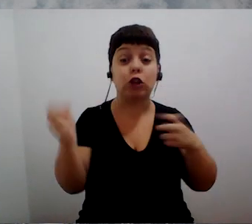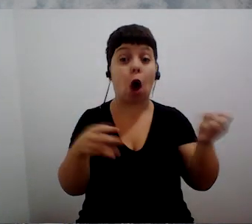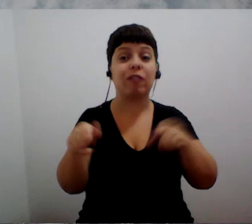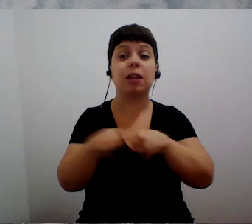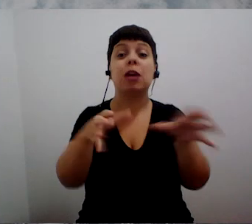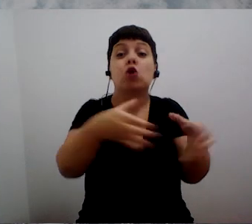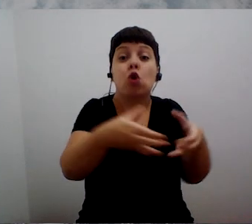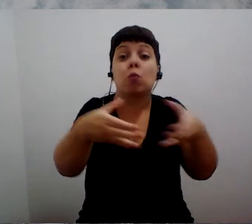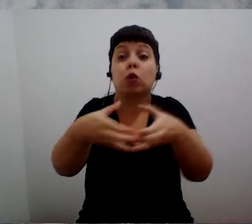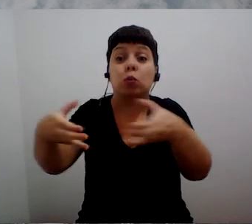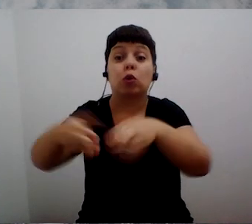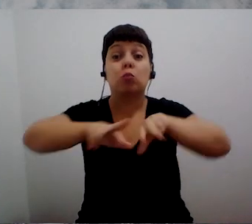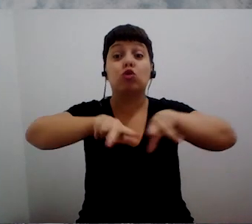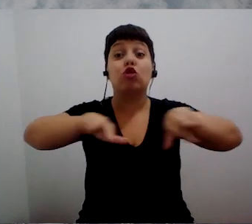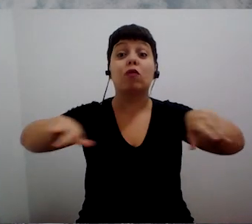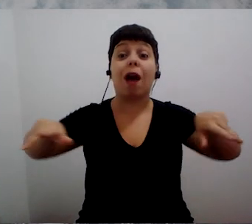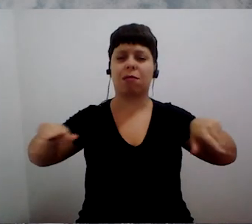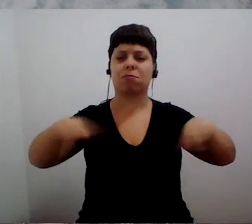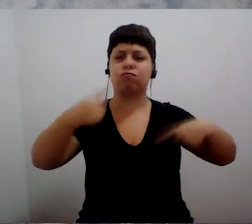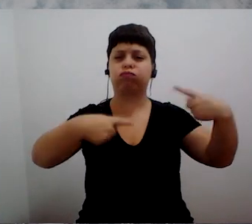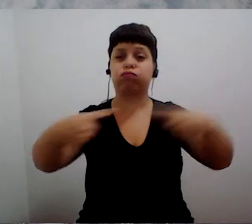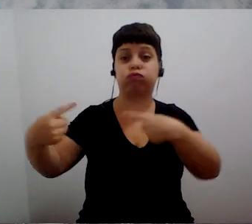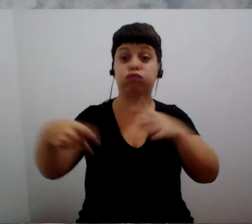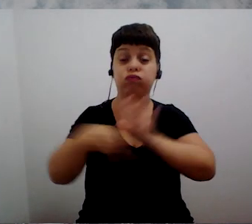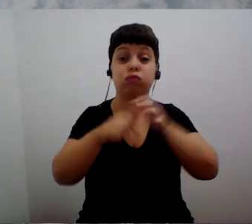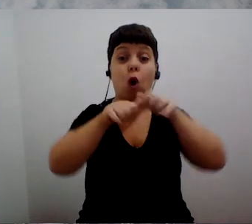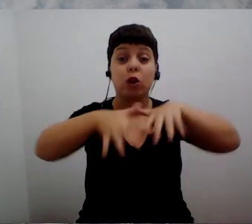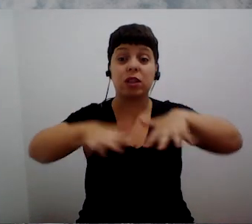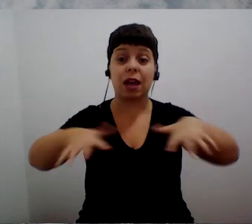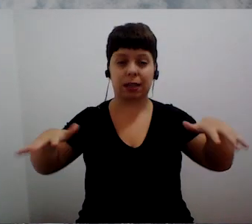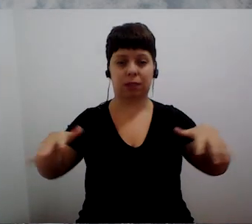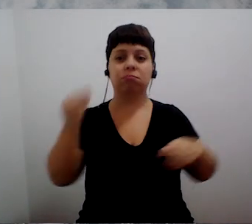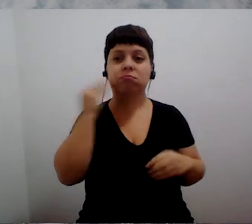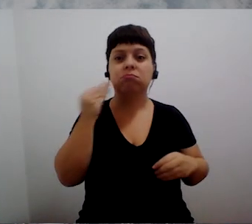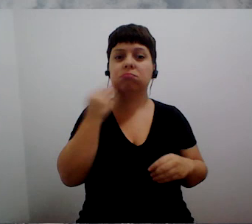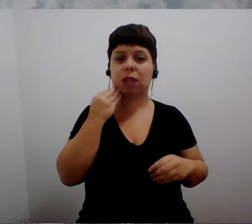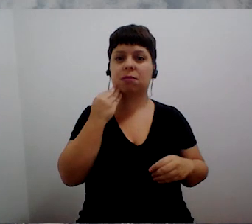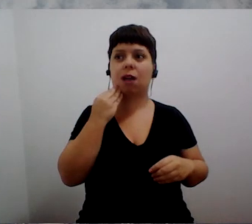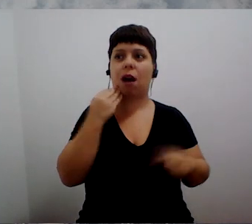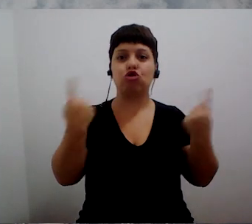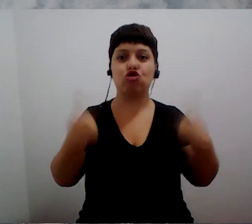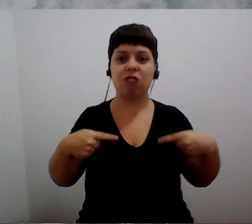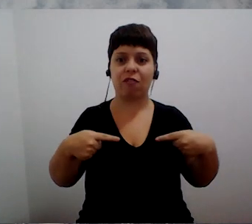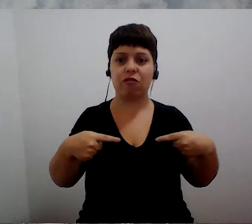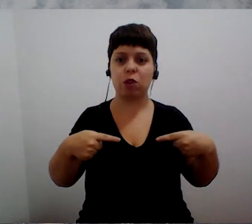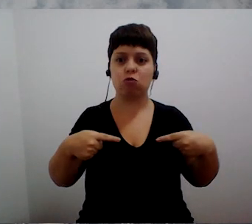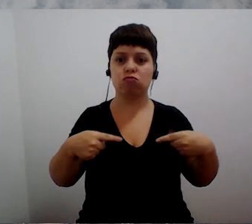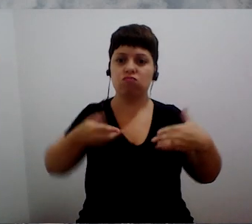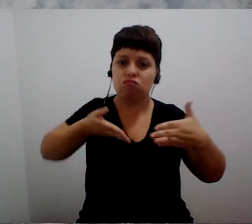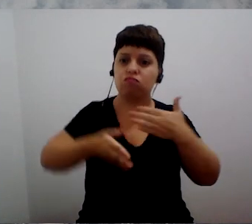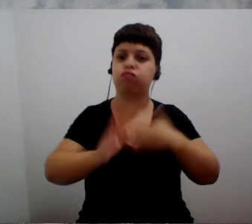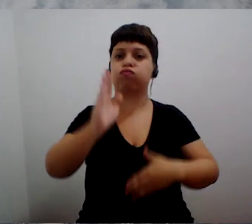a discussão sobre o oceano, para que a gente possa promover esse engajamento e superar os desafios para a sua